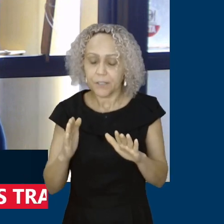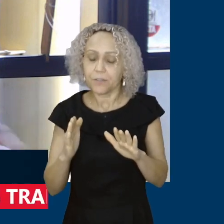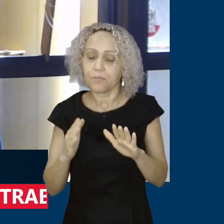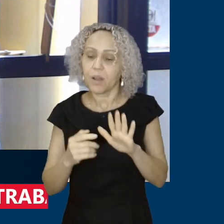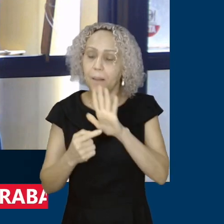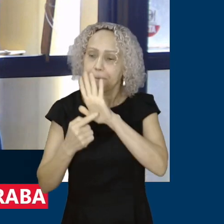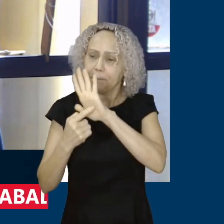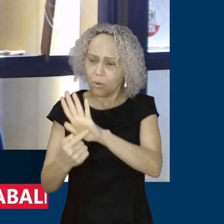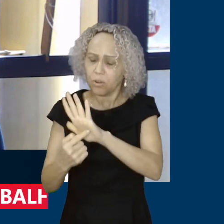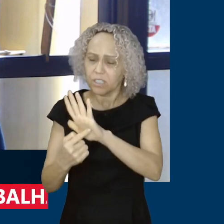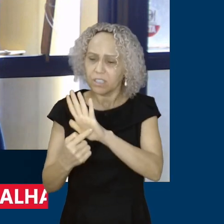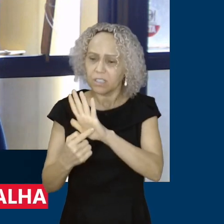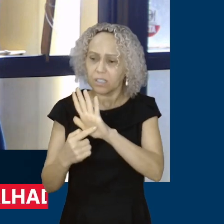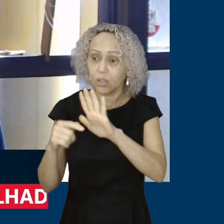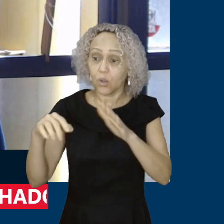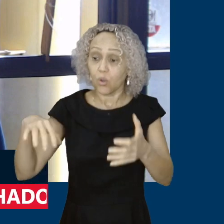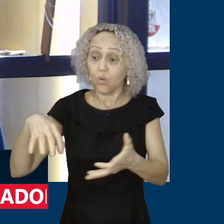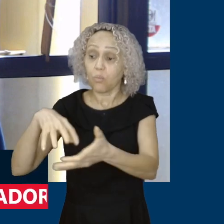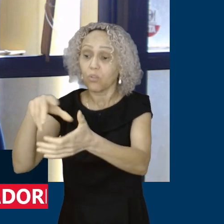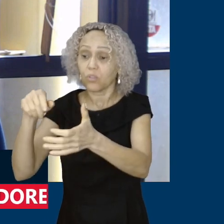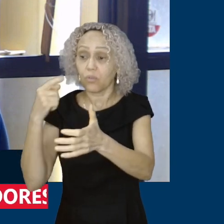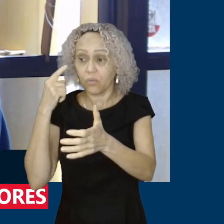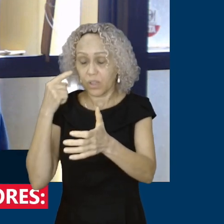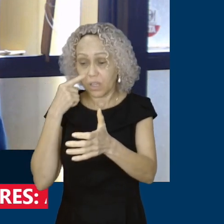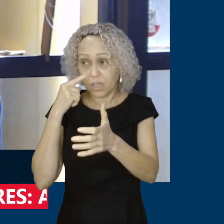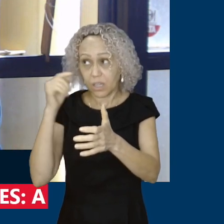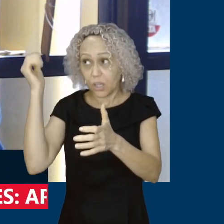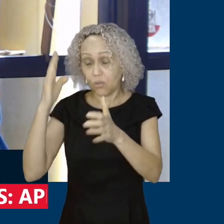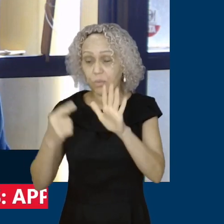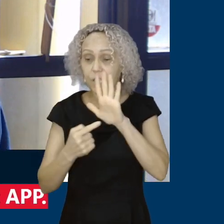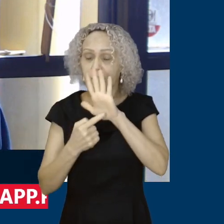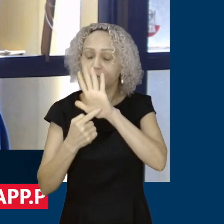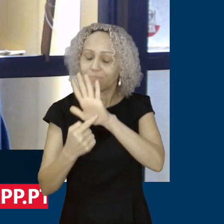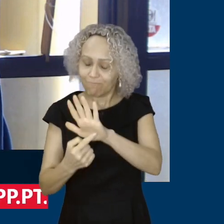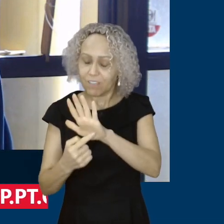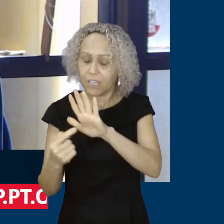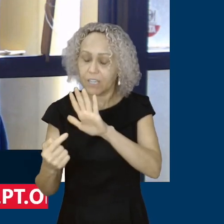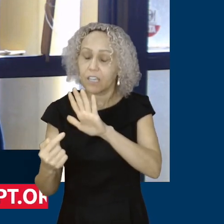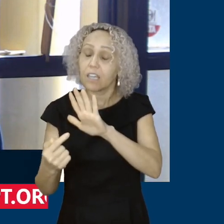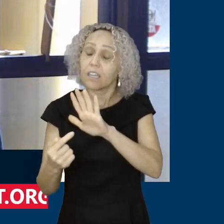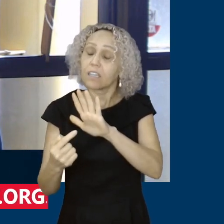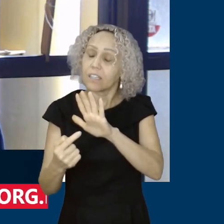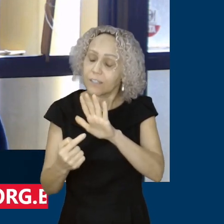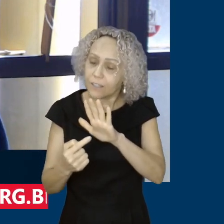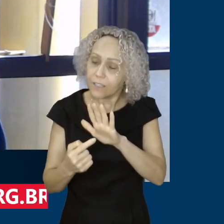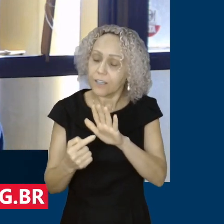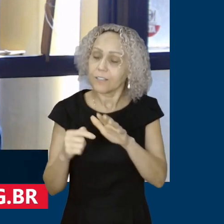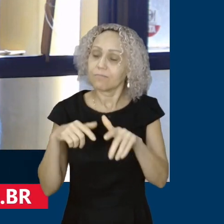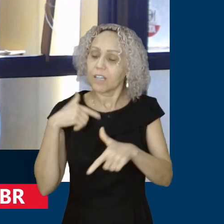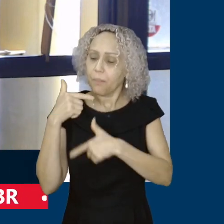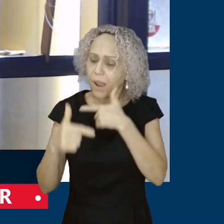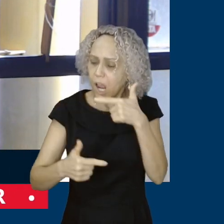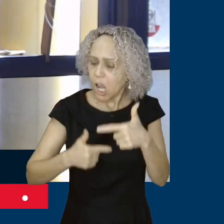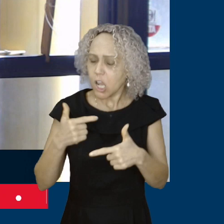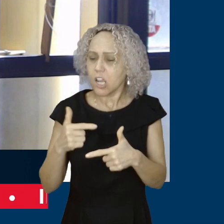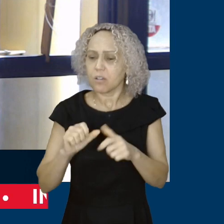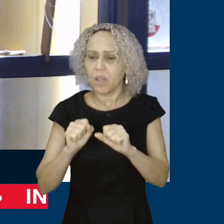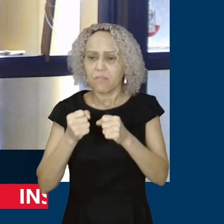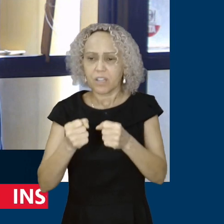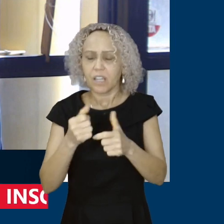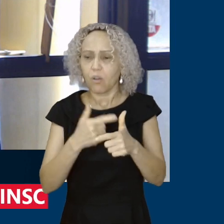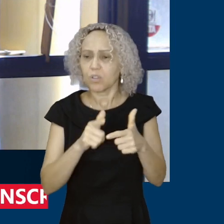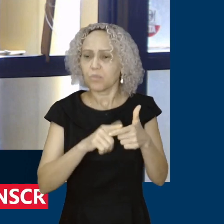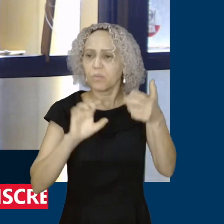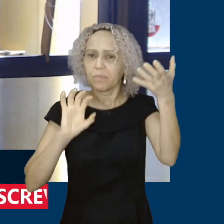né, isso traz para o Brasil essas oportunidades que a gente já começa a assistir agora. Então, nós precisamos